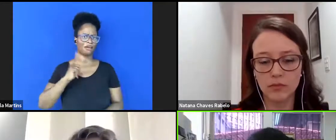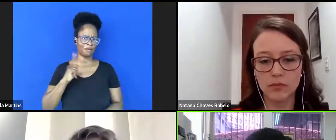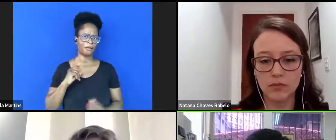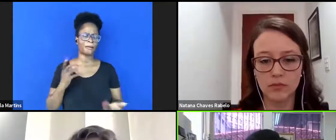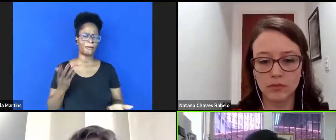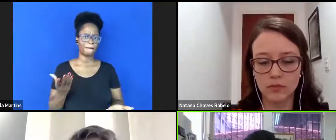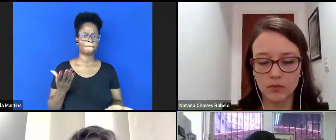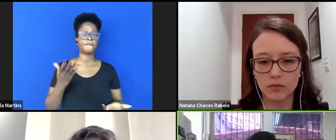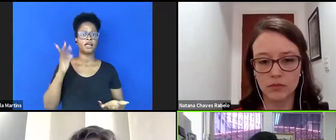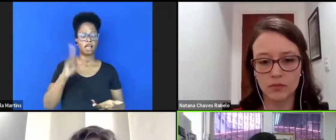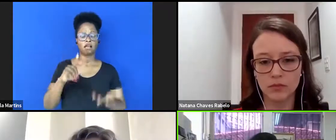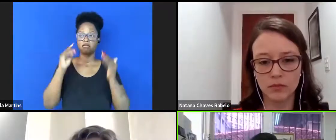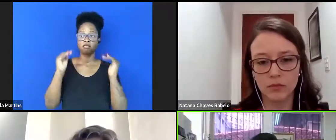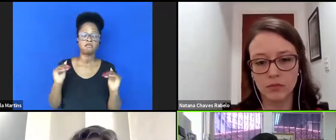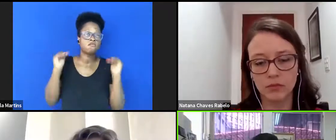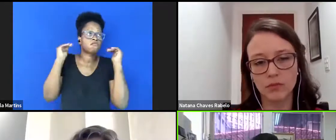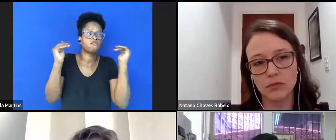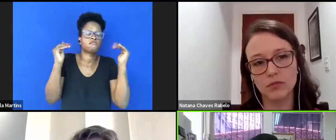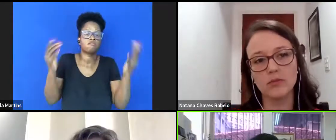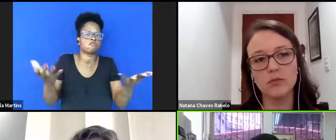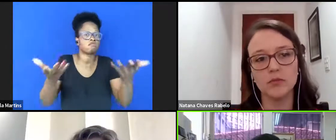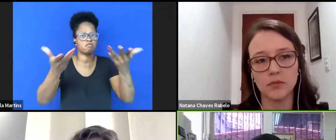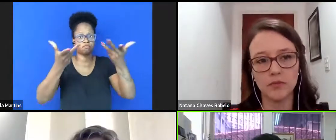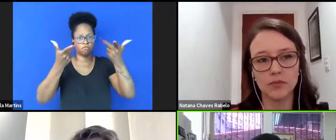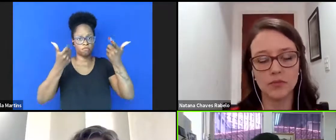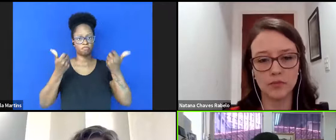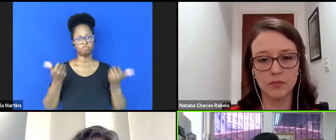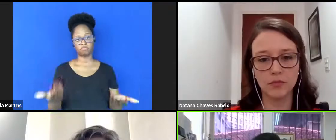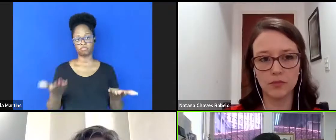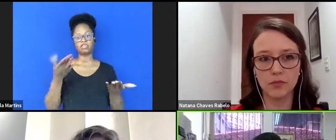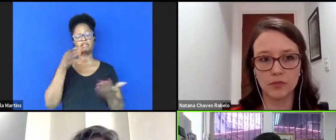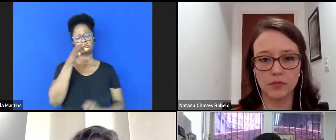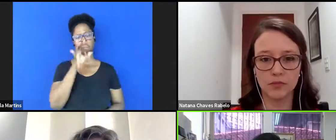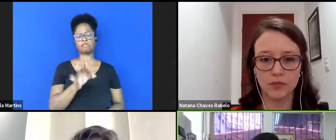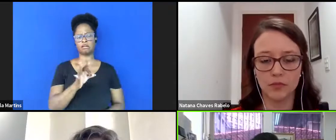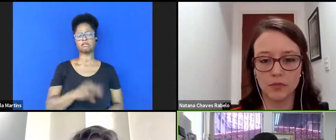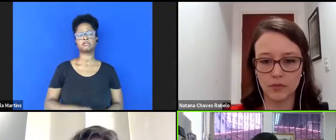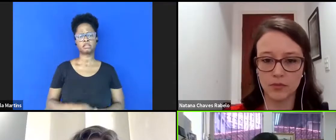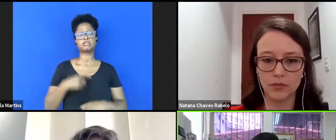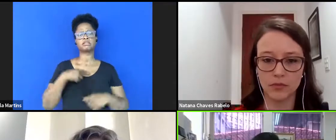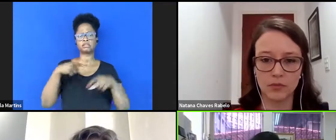de altíssima qualidade e que certamente também